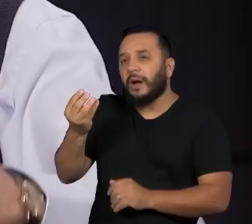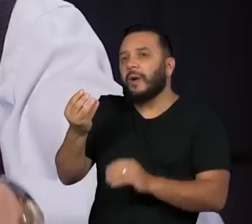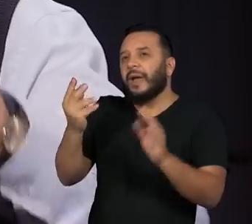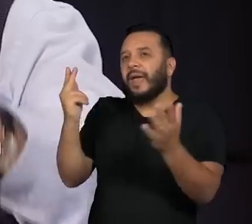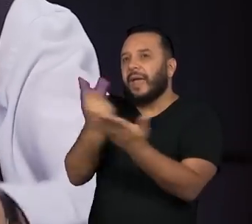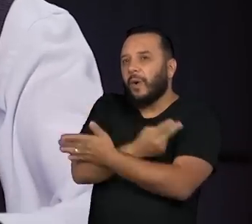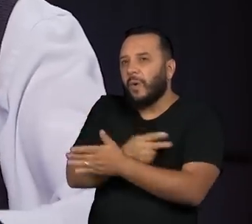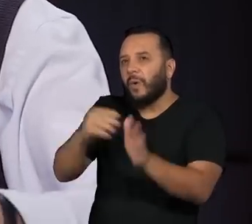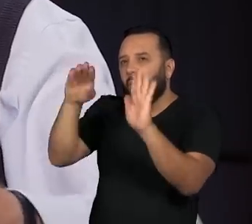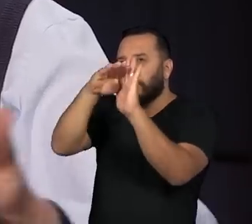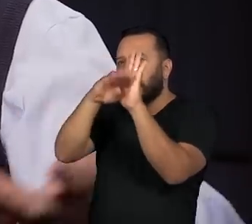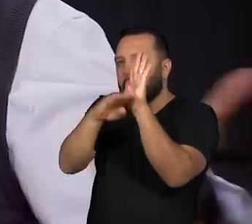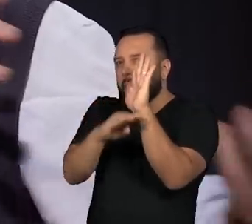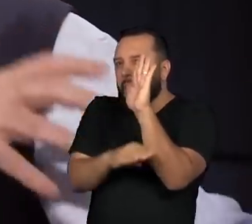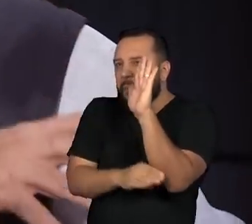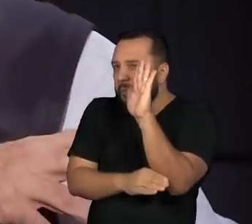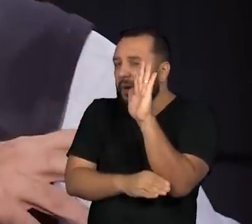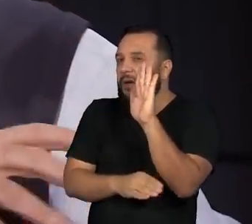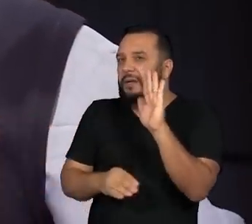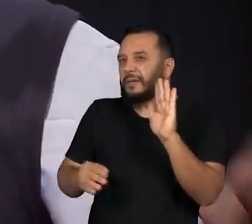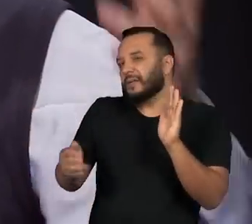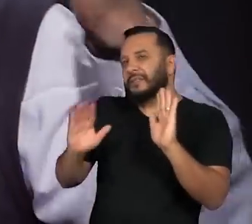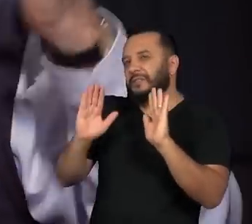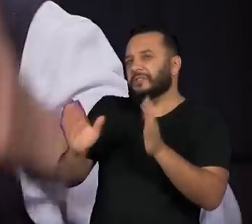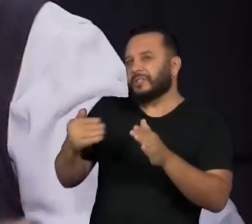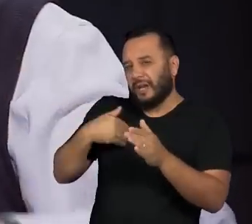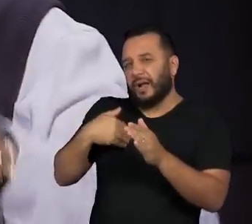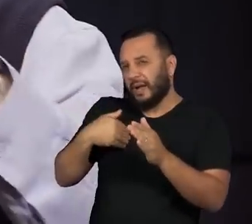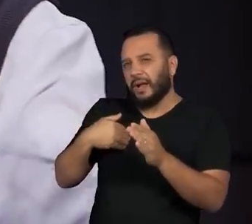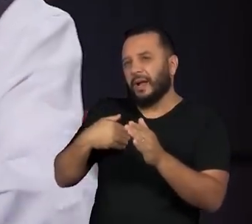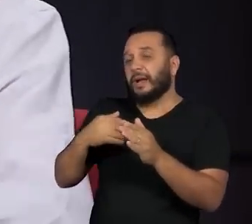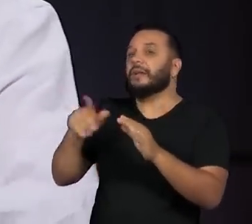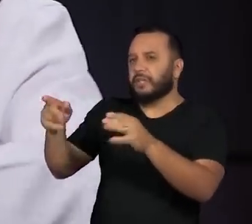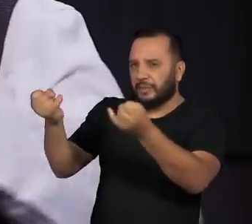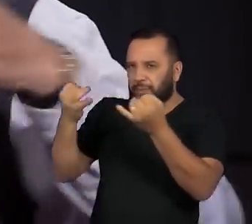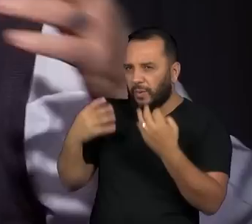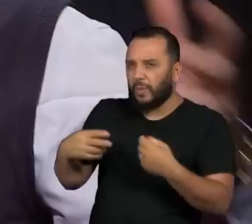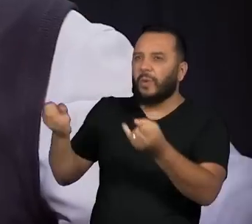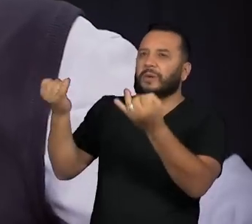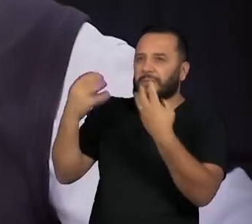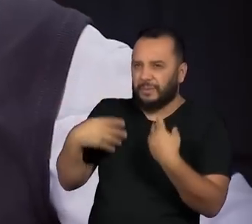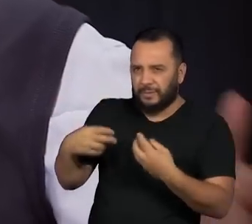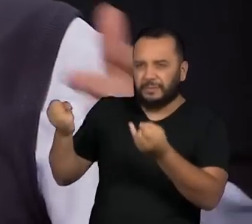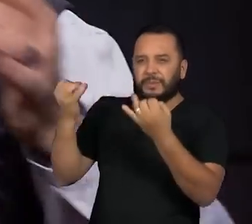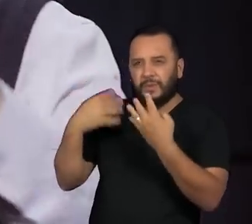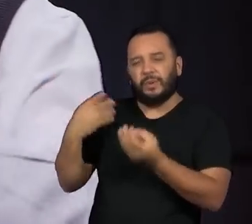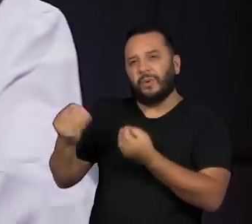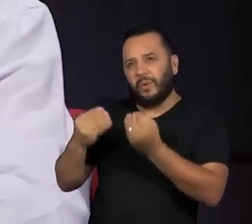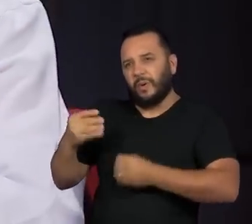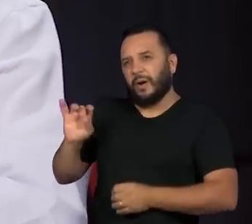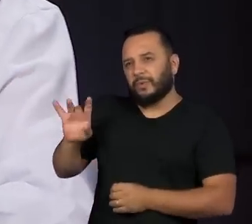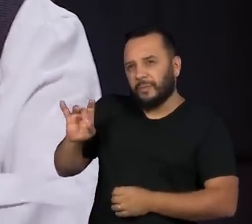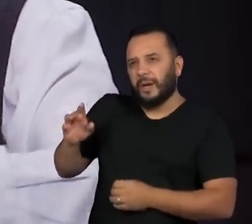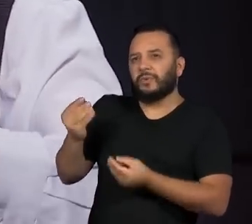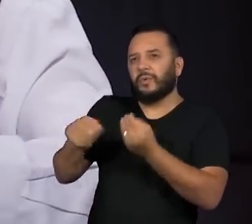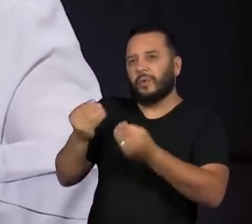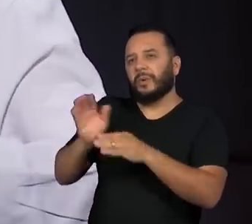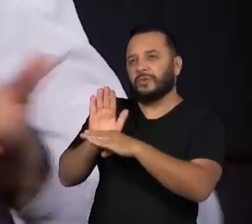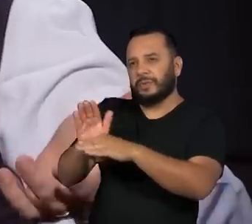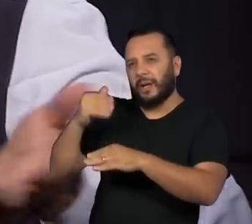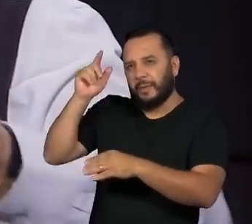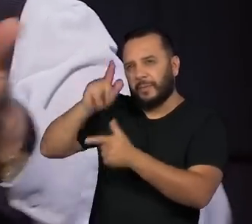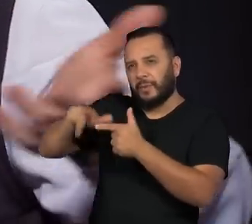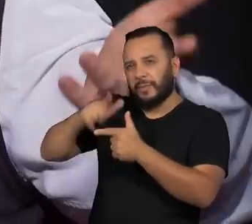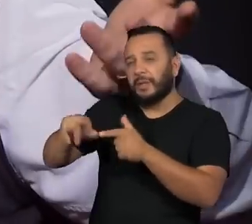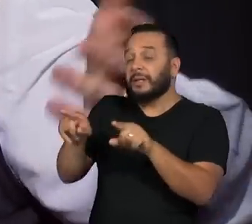material ideias anteriores desse tombou de redação automática ajuda de redução de problema diagnóstico